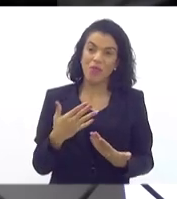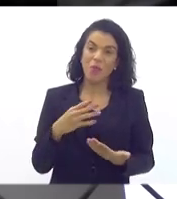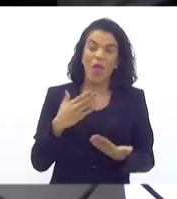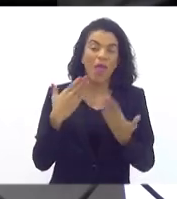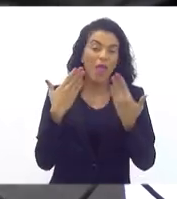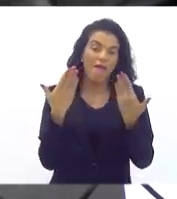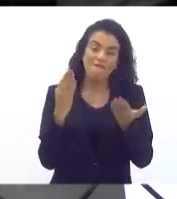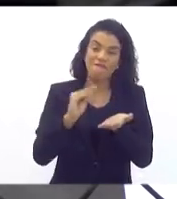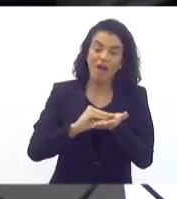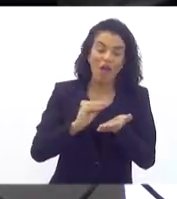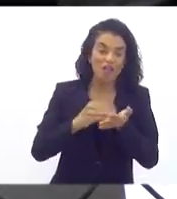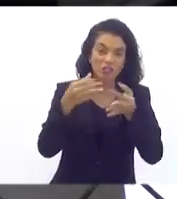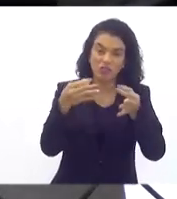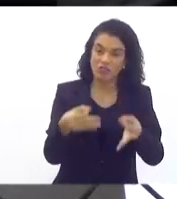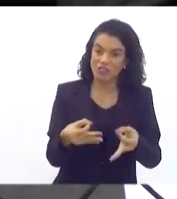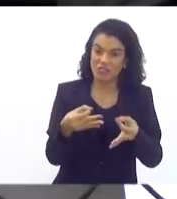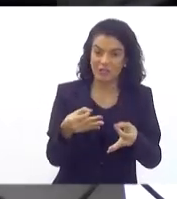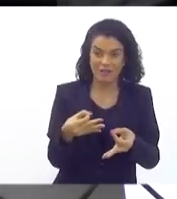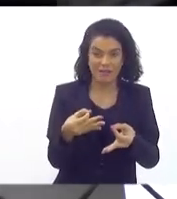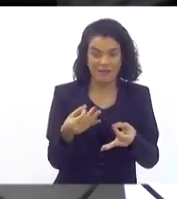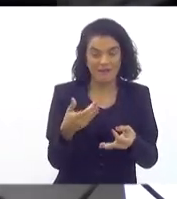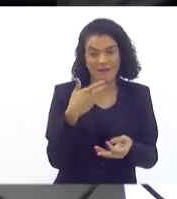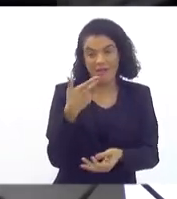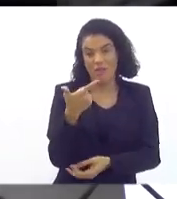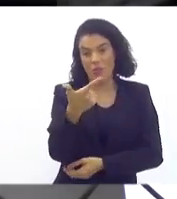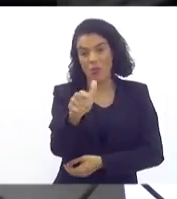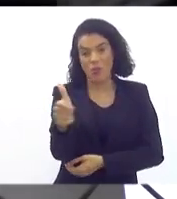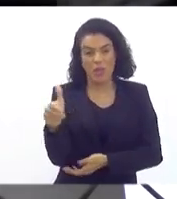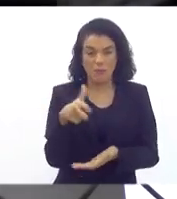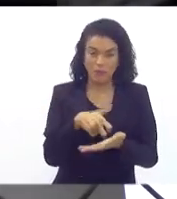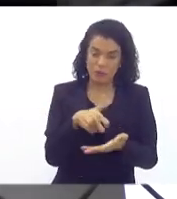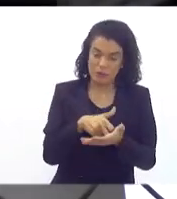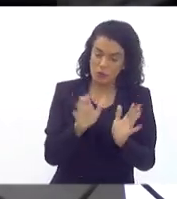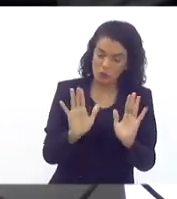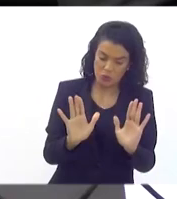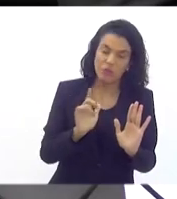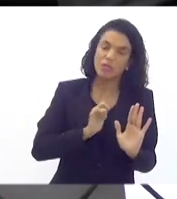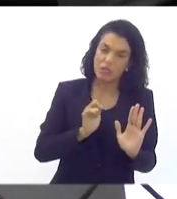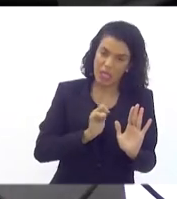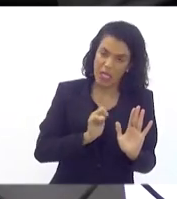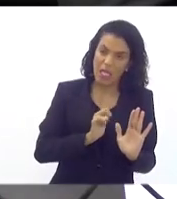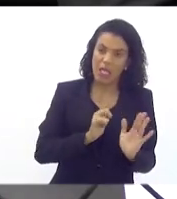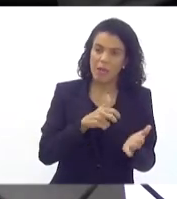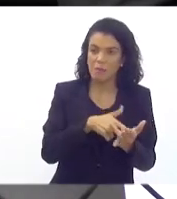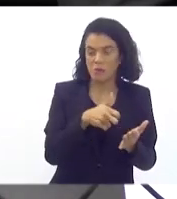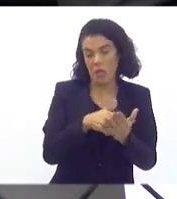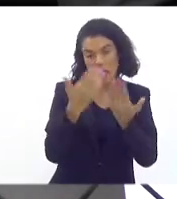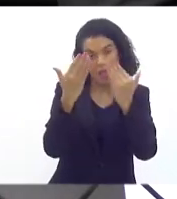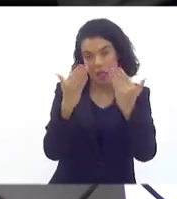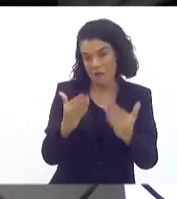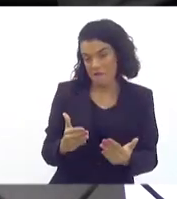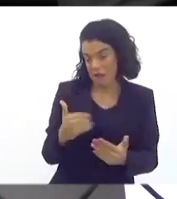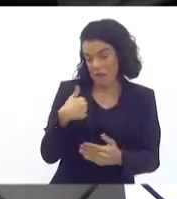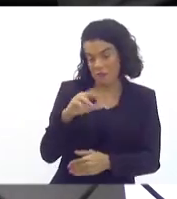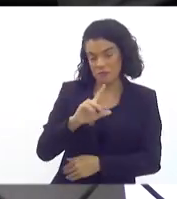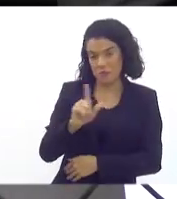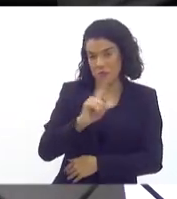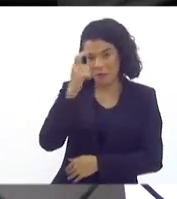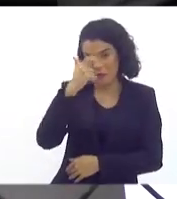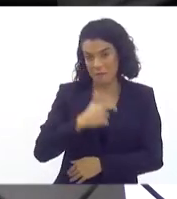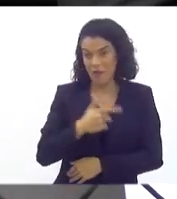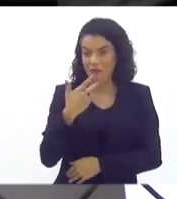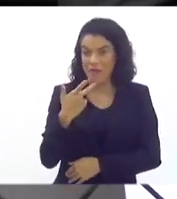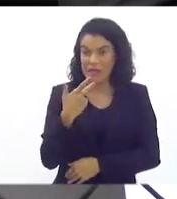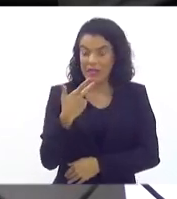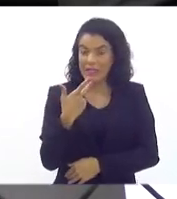manifestar alguma quantidade ela não tem nenhum tipo de de punição punição Deve existir que avalia essa punição é a agência eu